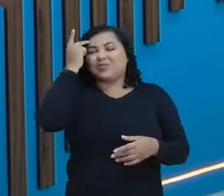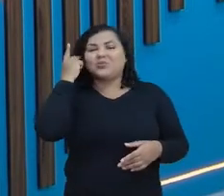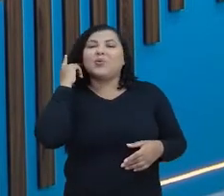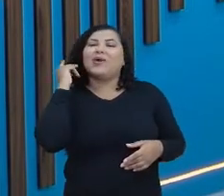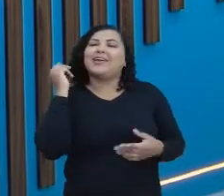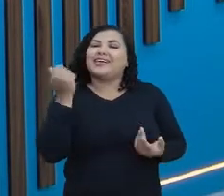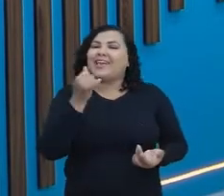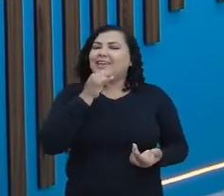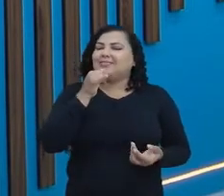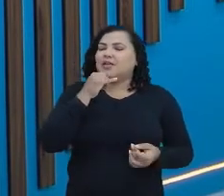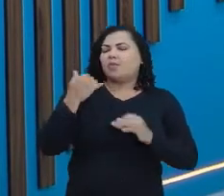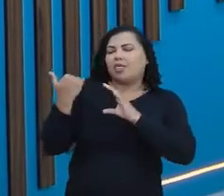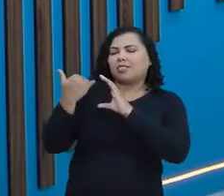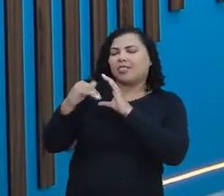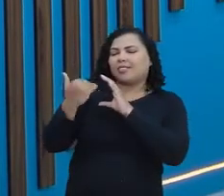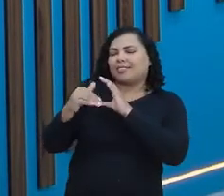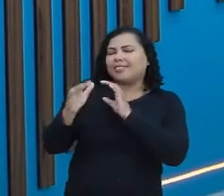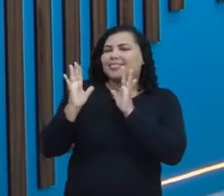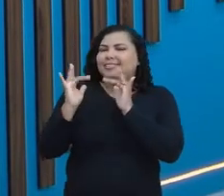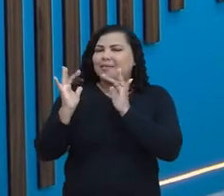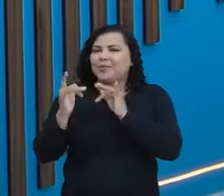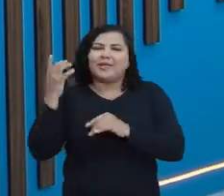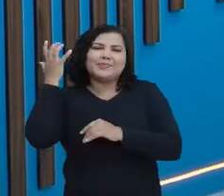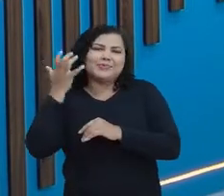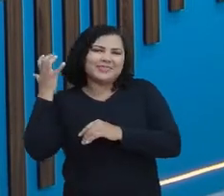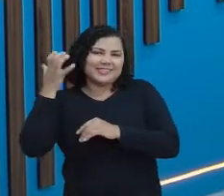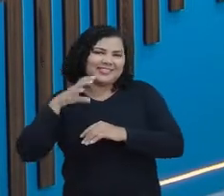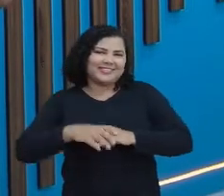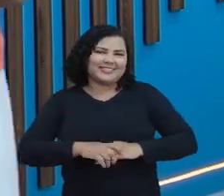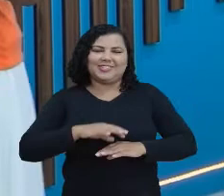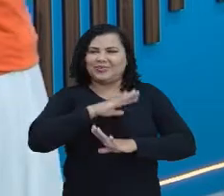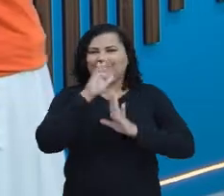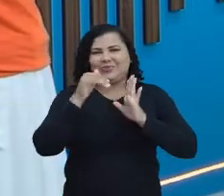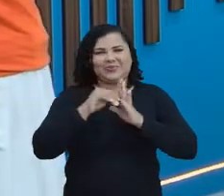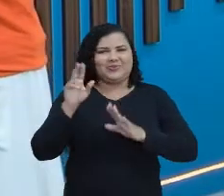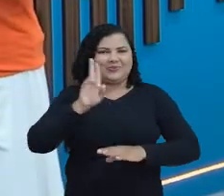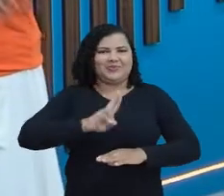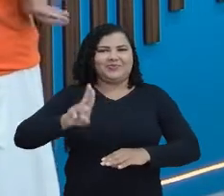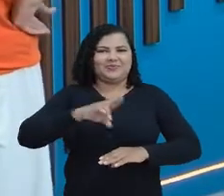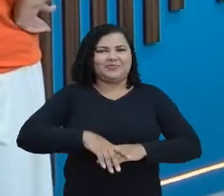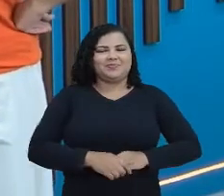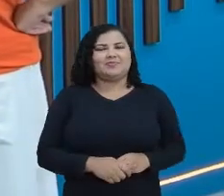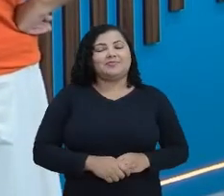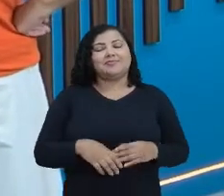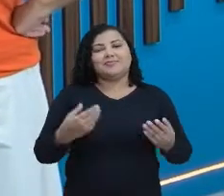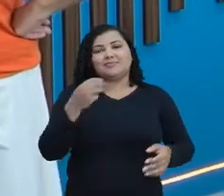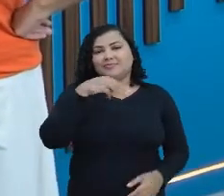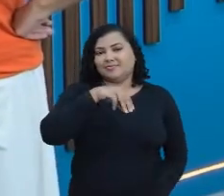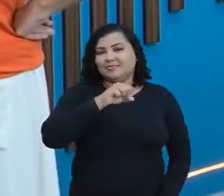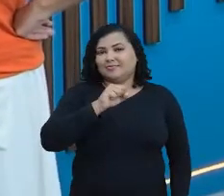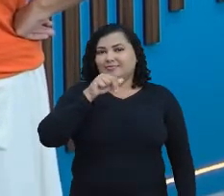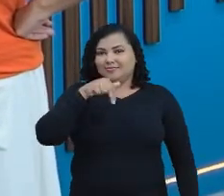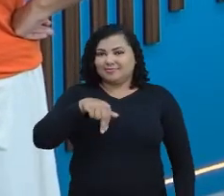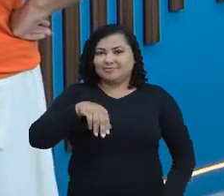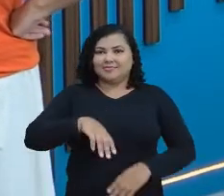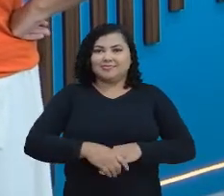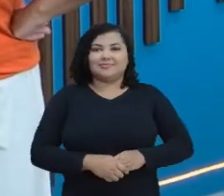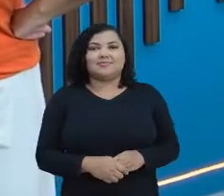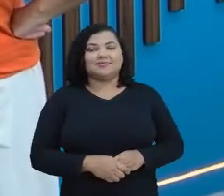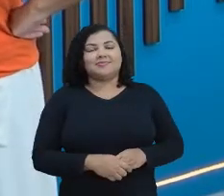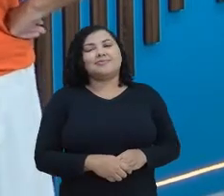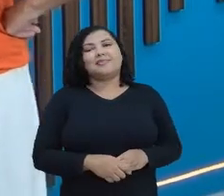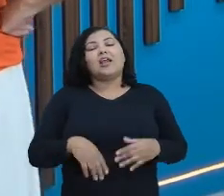não mandou indiretas pro crush nas musiquinhas? Todo mundo fazia isso. Então, o MSN, ou Microsoft